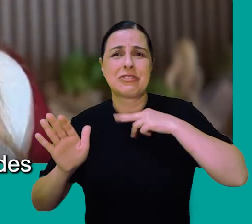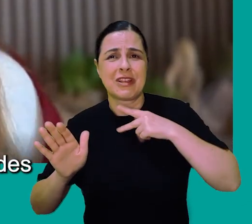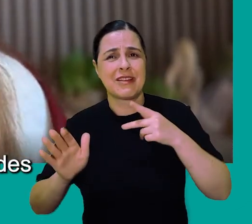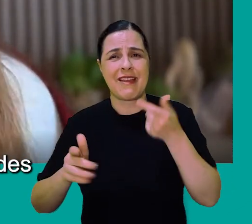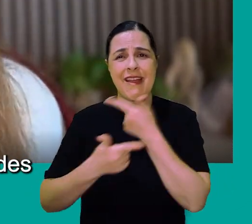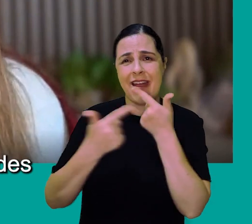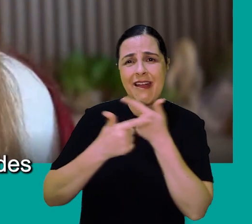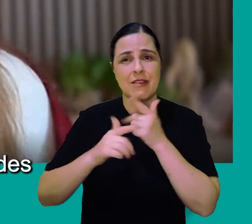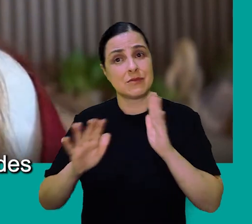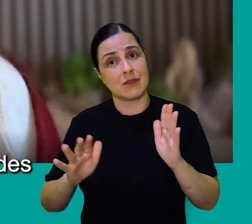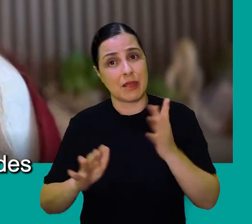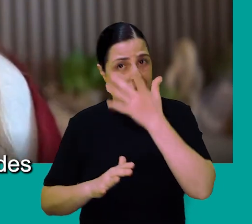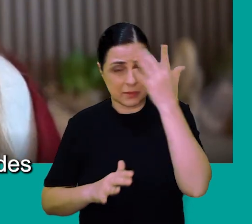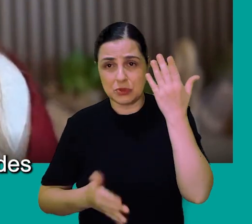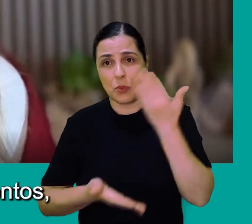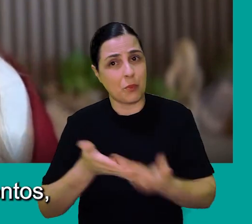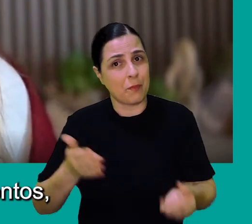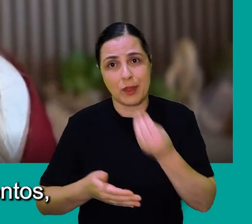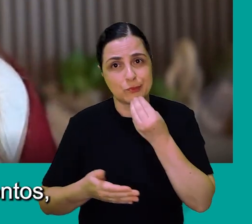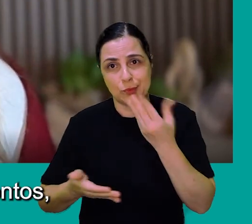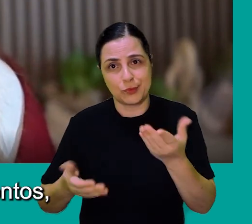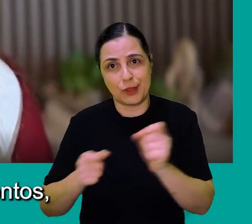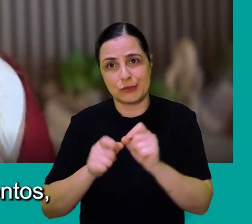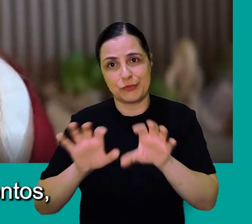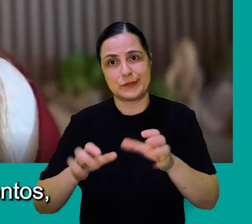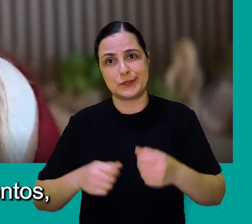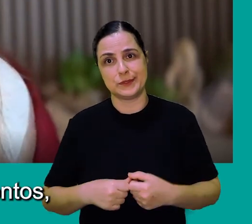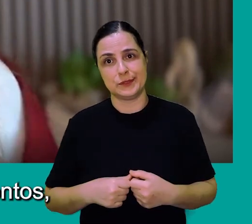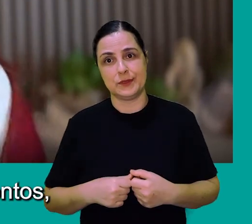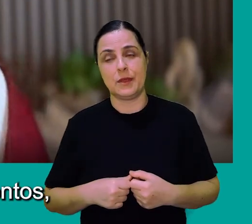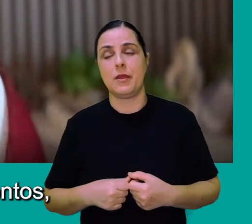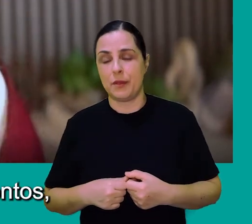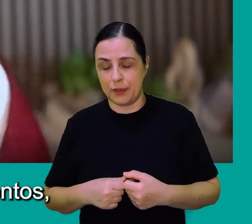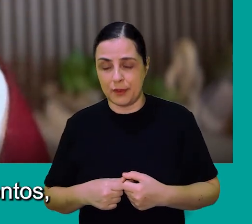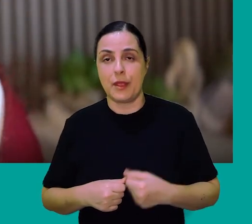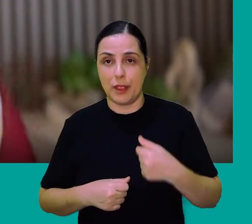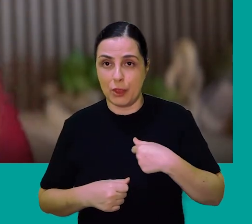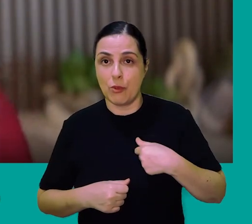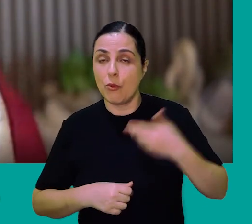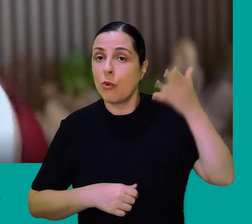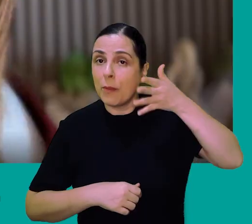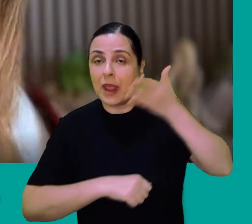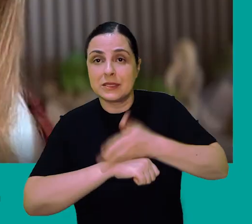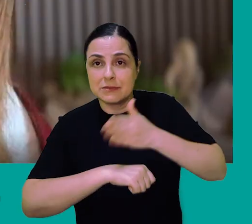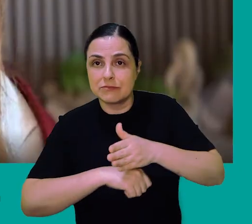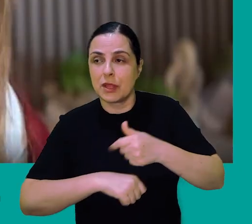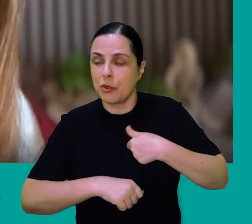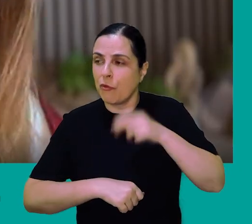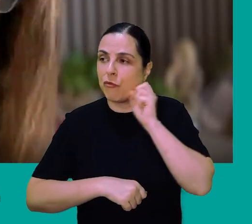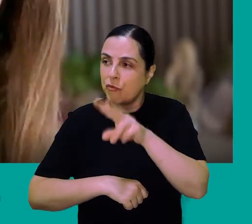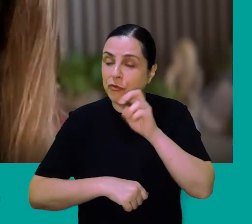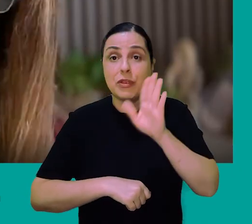pessoas não perdem oportunidades por conta disso, né? Então, porque eu já ouvi em alguns treinamentos, um líder,